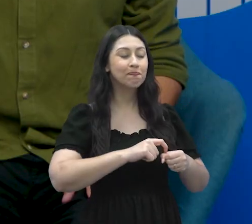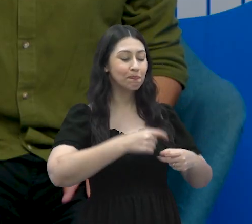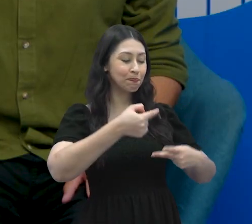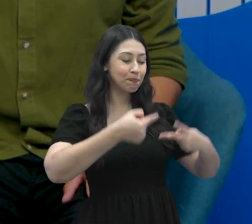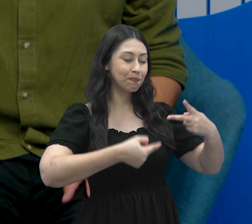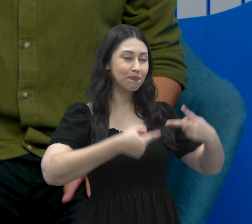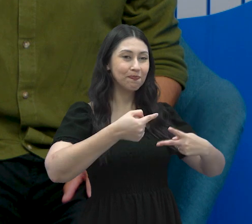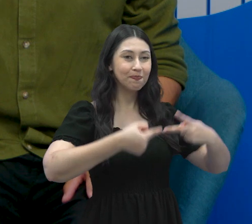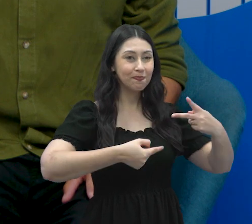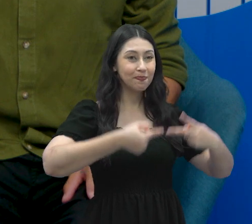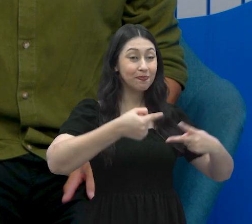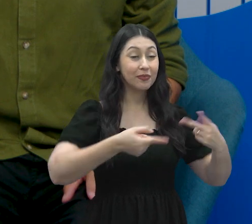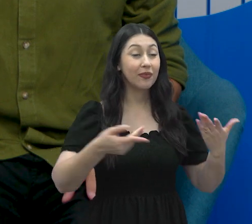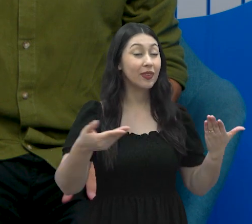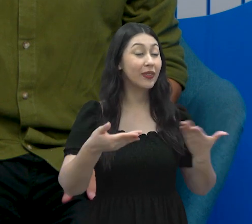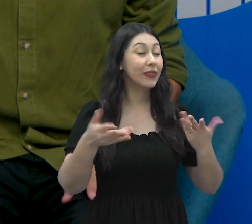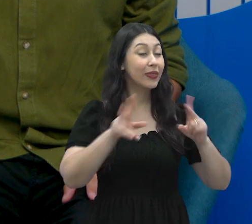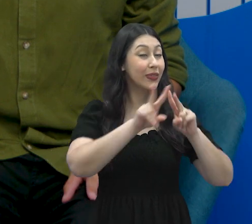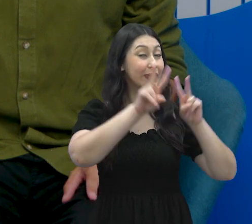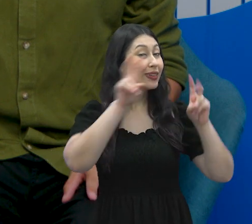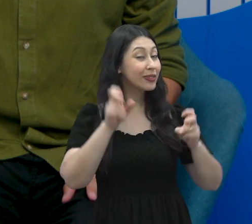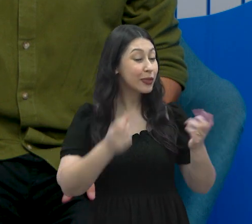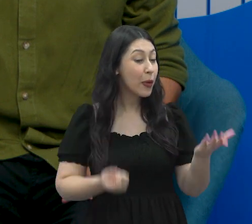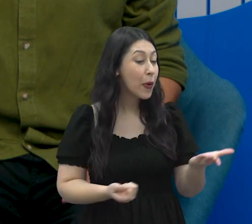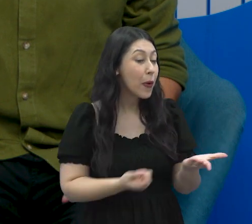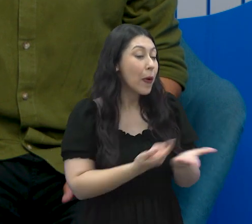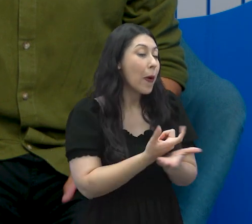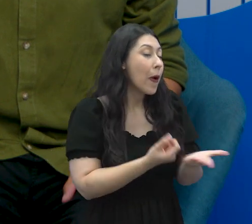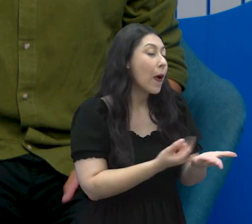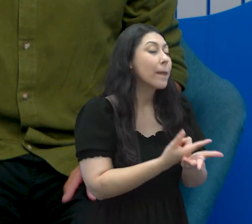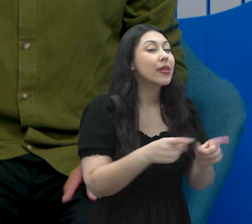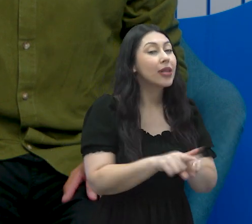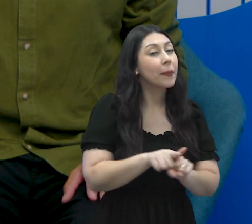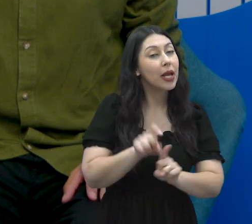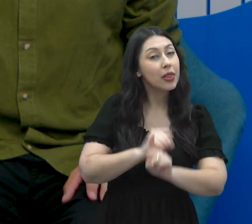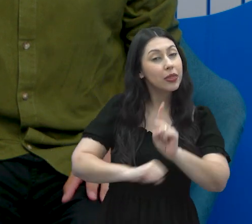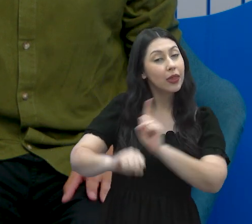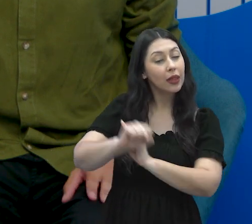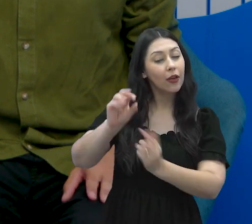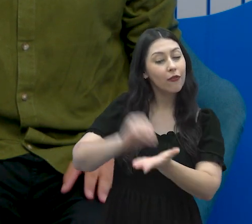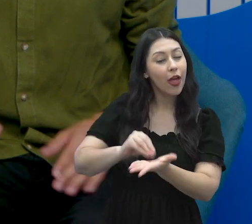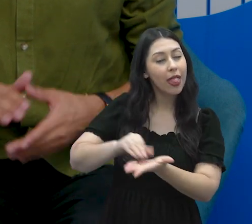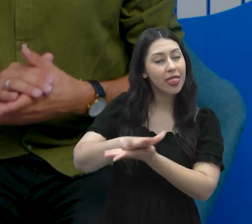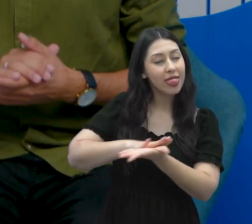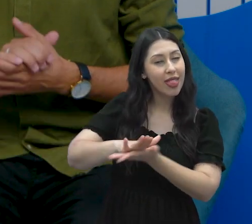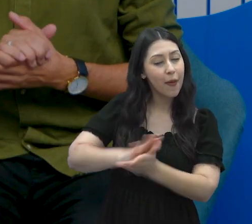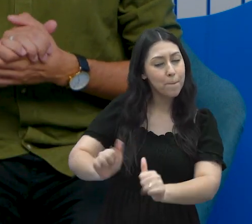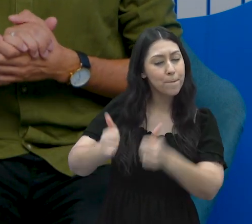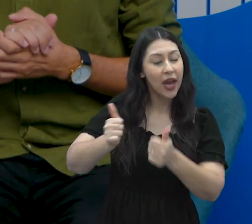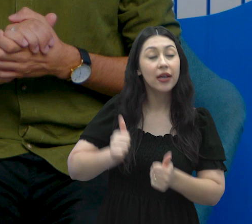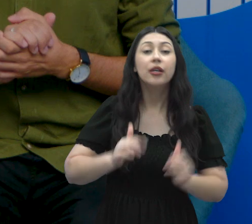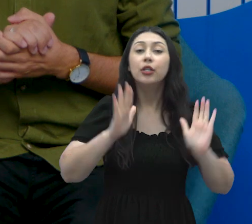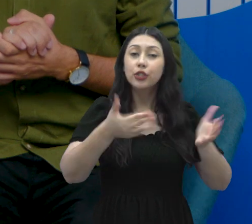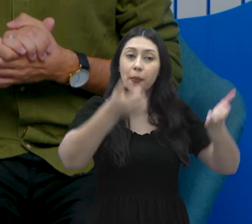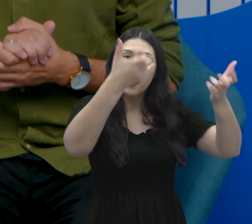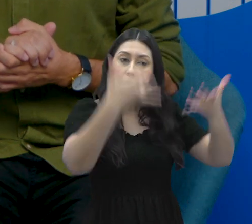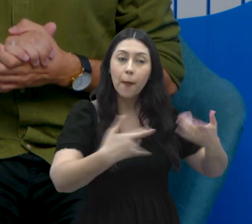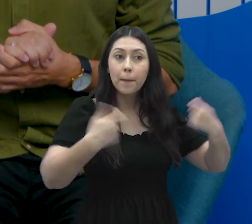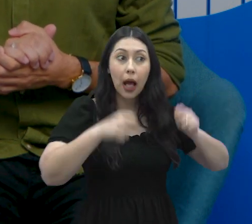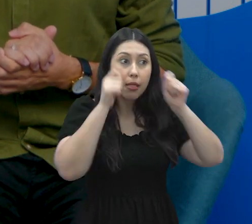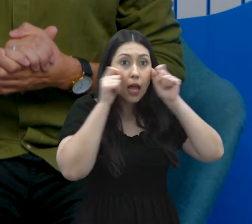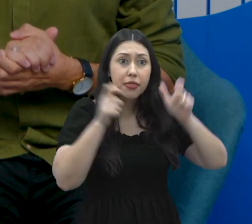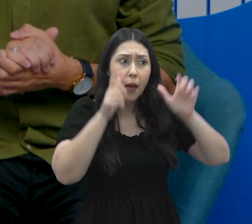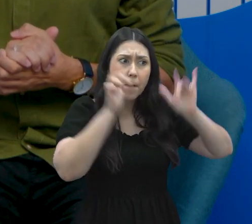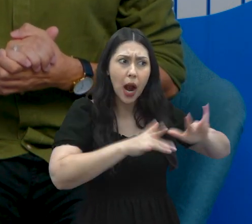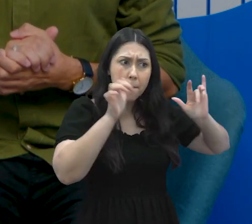Estamos de volta com o Sobre Política. Hoje o nosso tema é o consumo e o bem-estar social. Já falamos da necessidade de atenção quanto